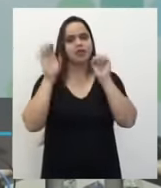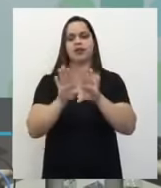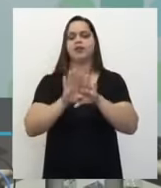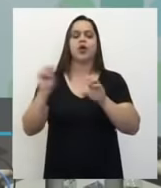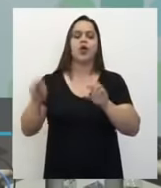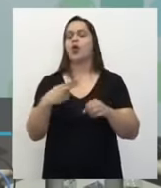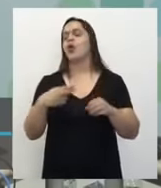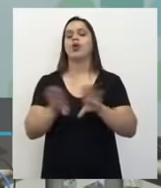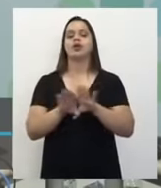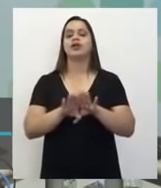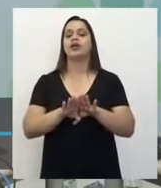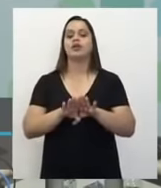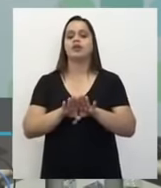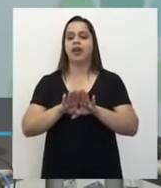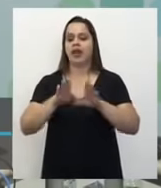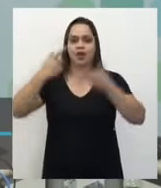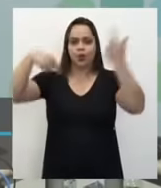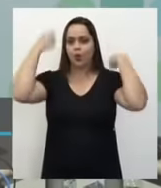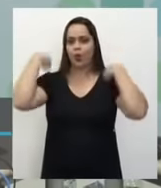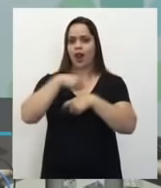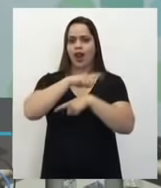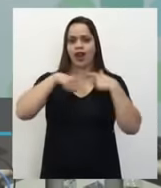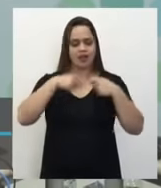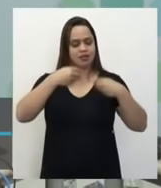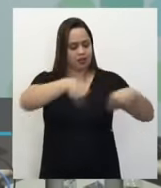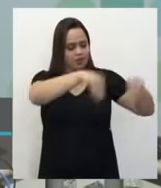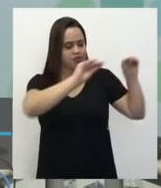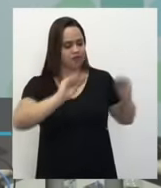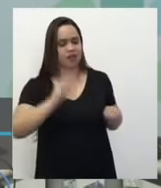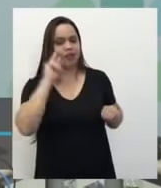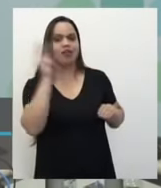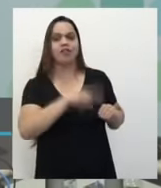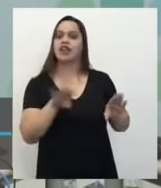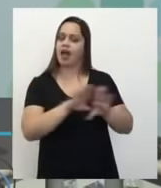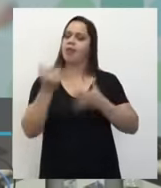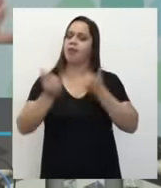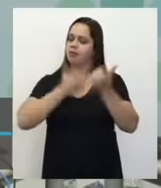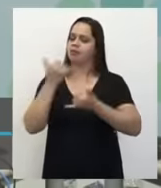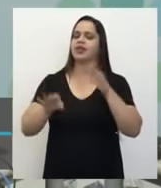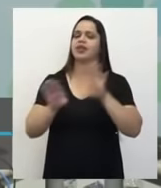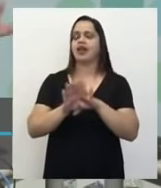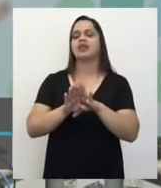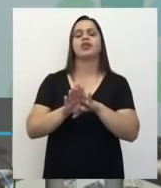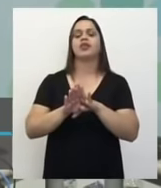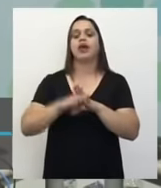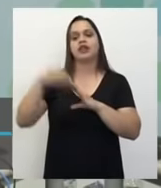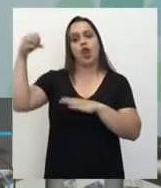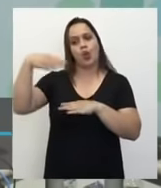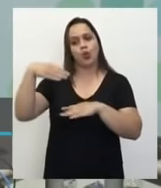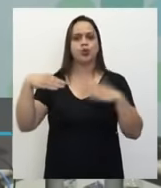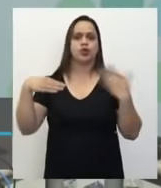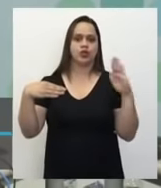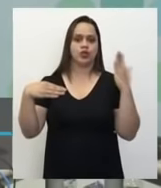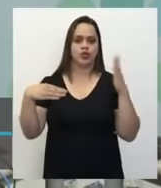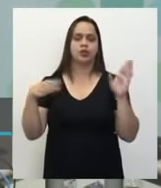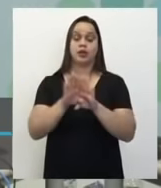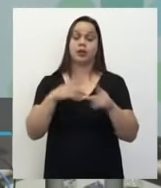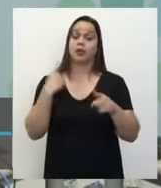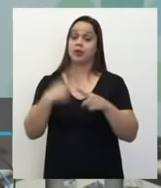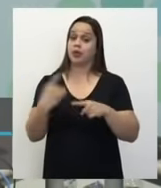lenços transparentes, coloridos, joga em cima. Dá para brincar bastante com esses efeitos de luz, né? Luz e sombra, né? O importante quando você